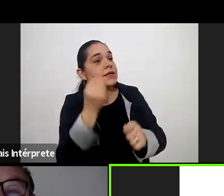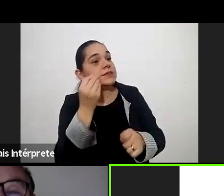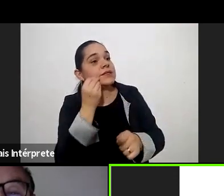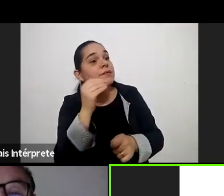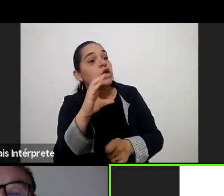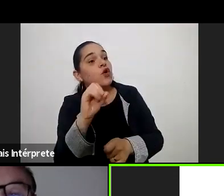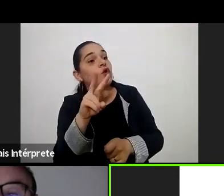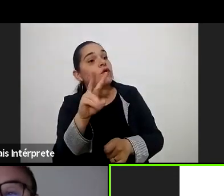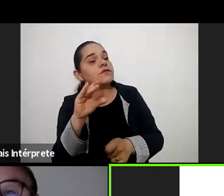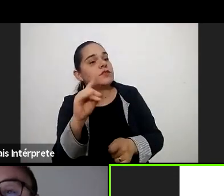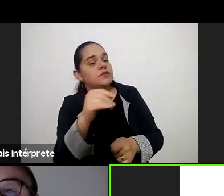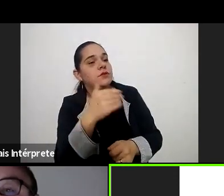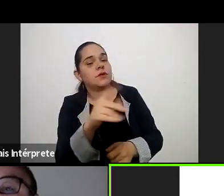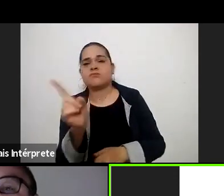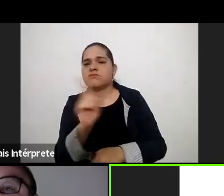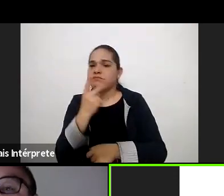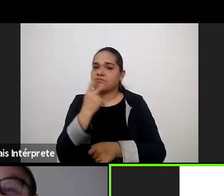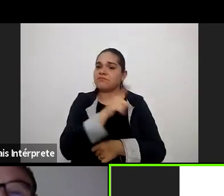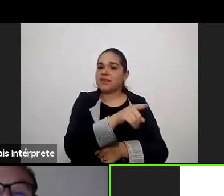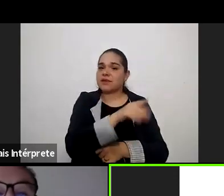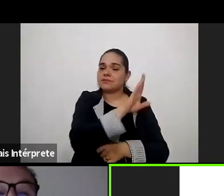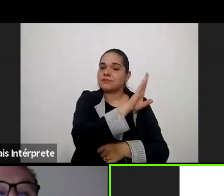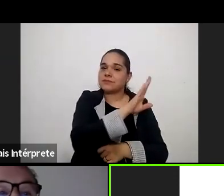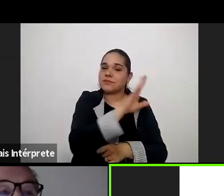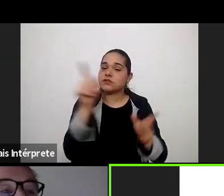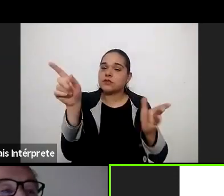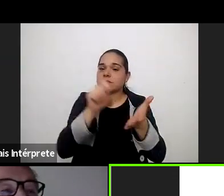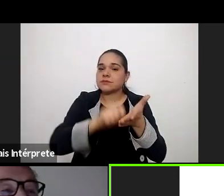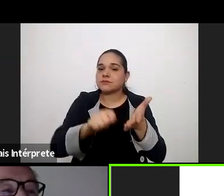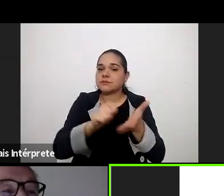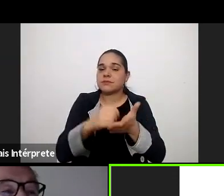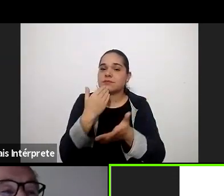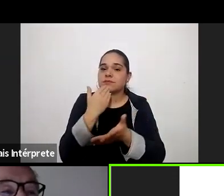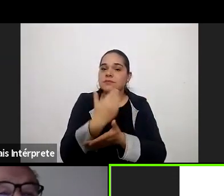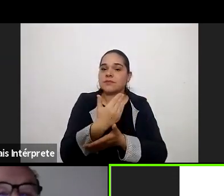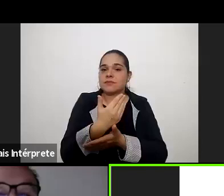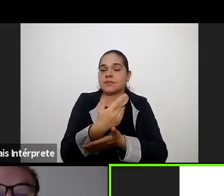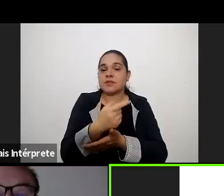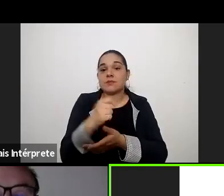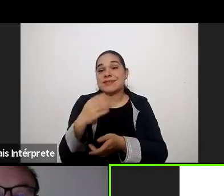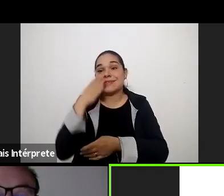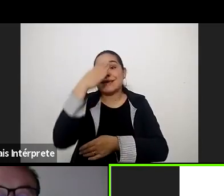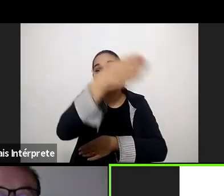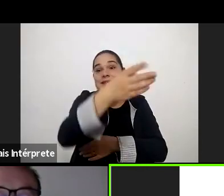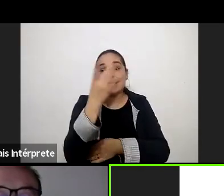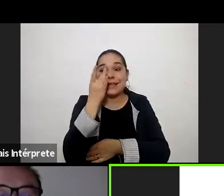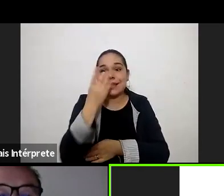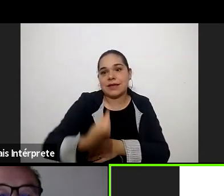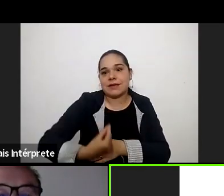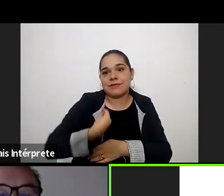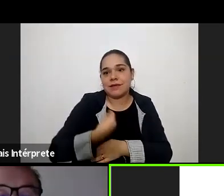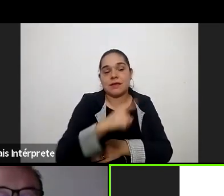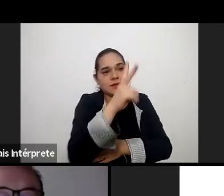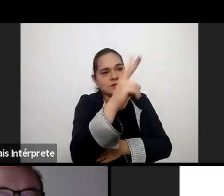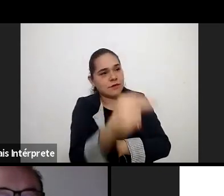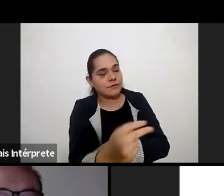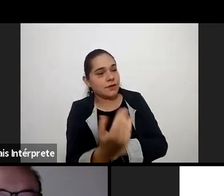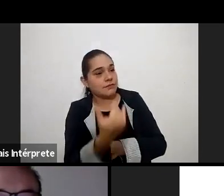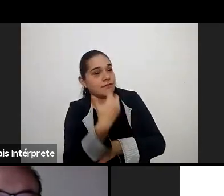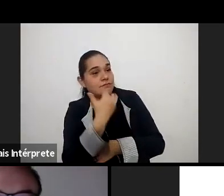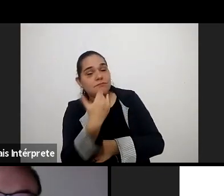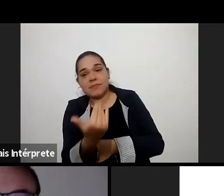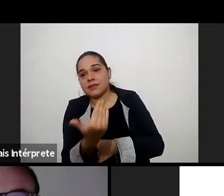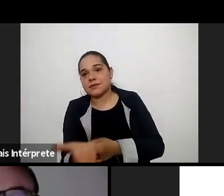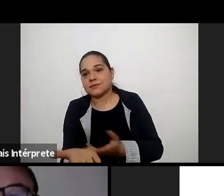nessa situação e ele para escrever a solicitação do exame é bem é bem interessante pede